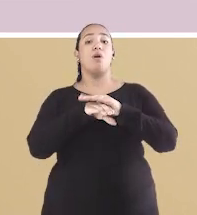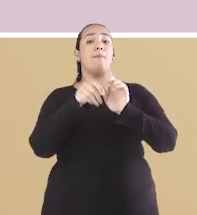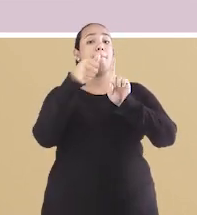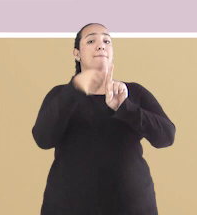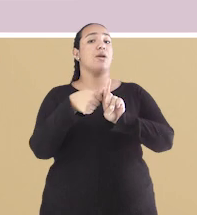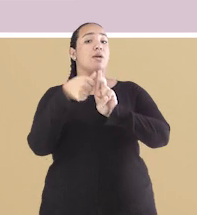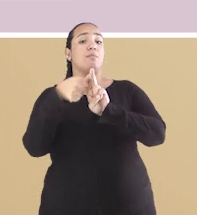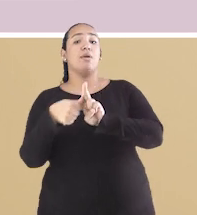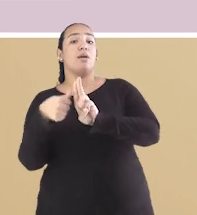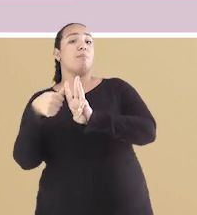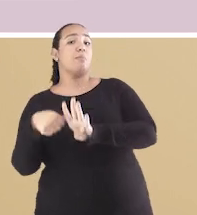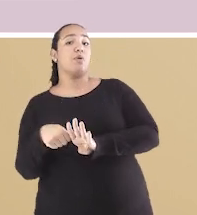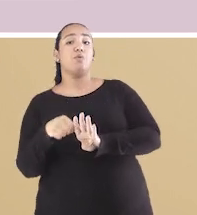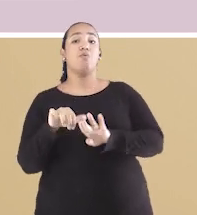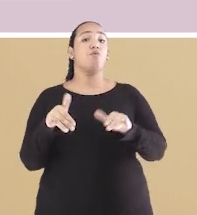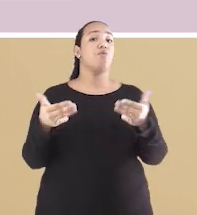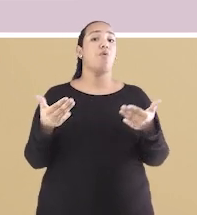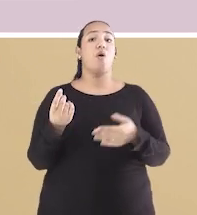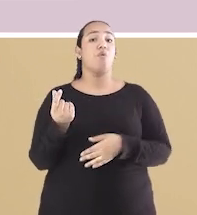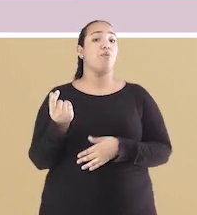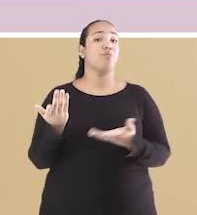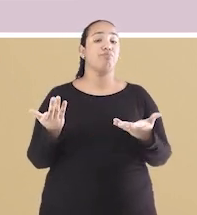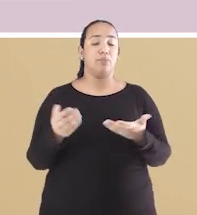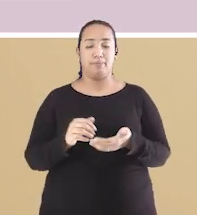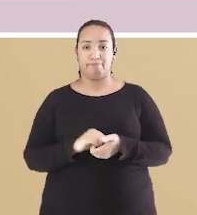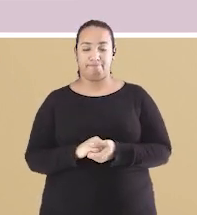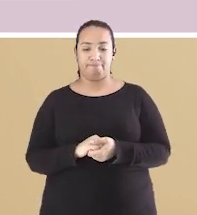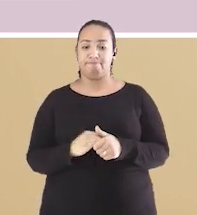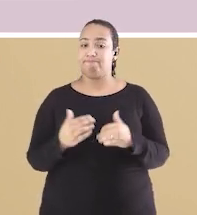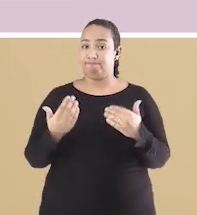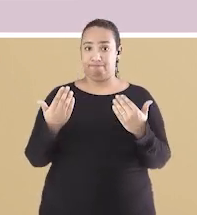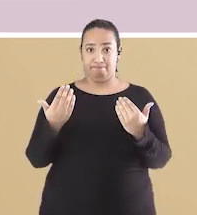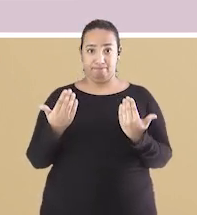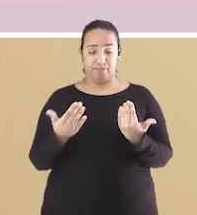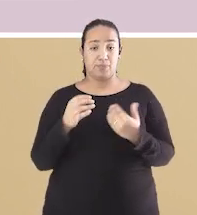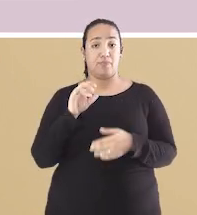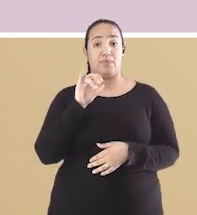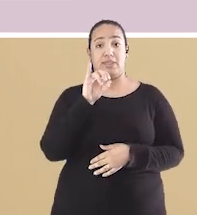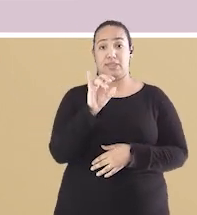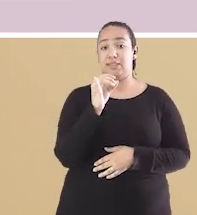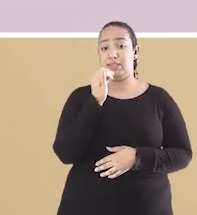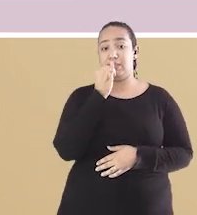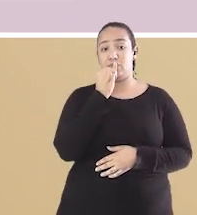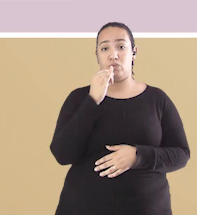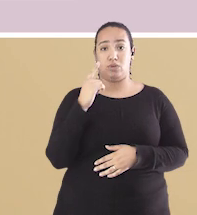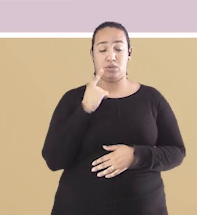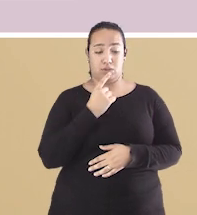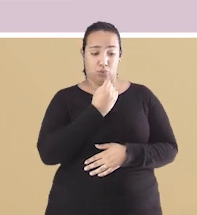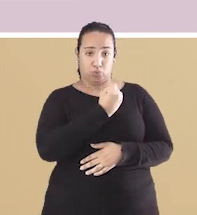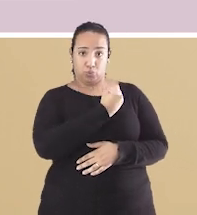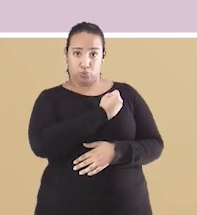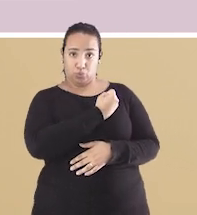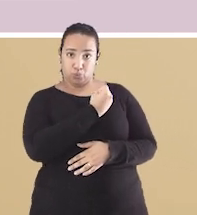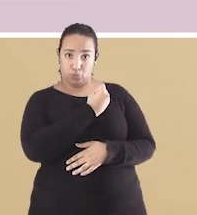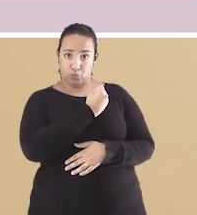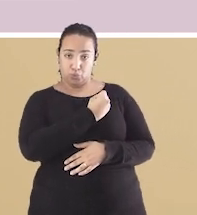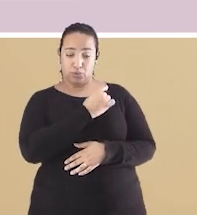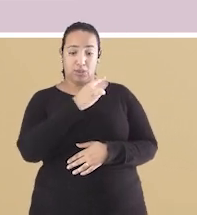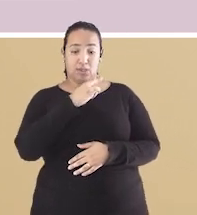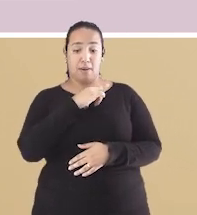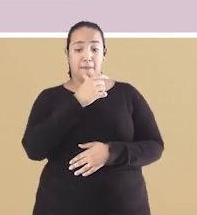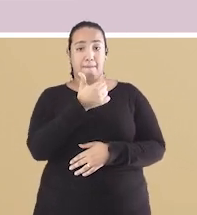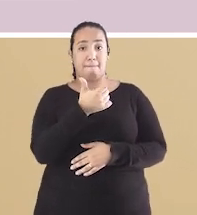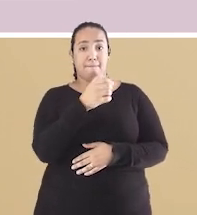mês? Quando nós falamos que uma porcentagem X de um número, é a mesma coisa que